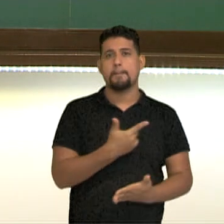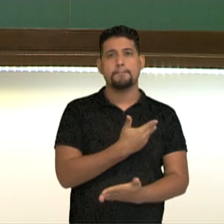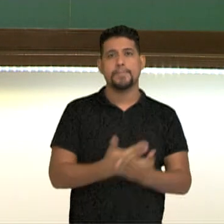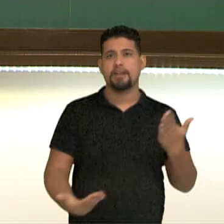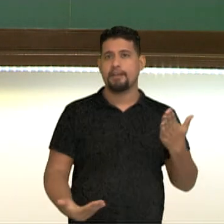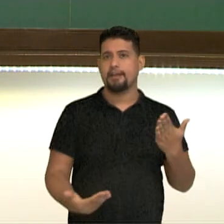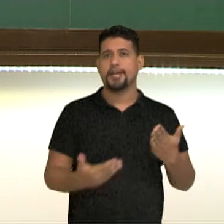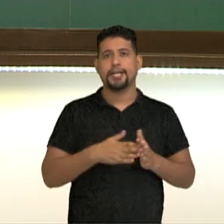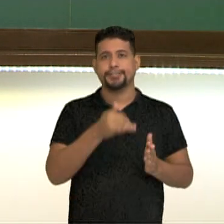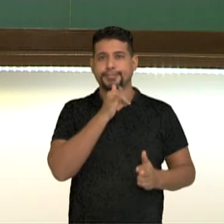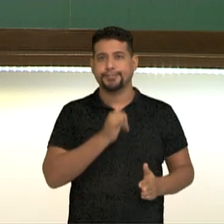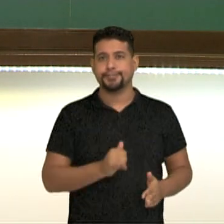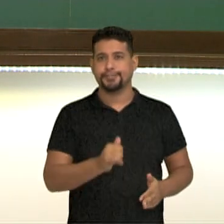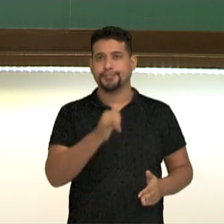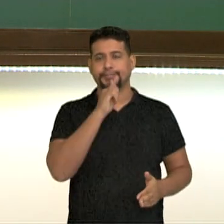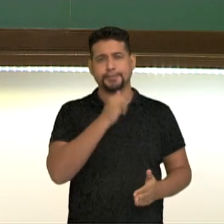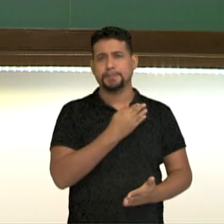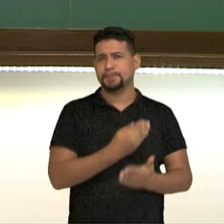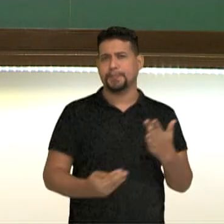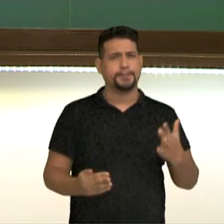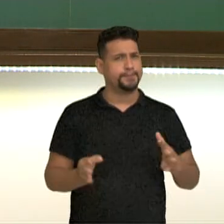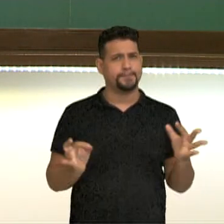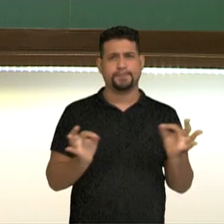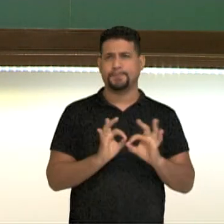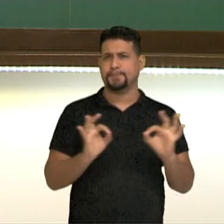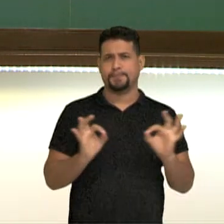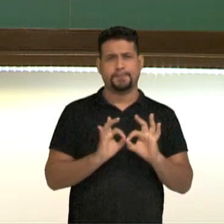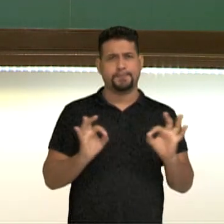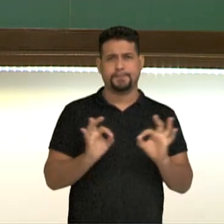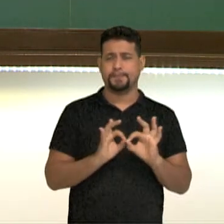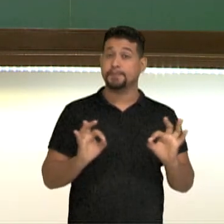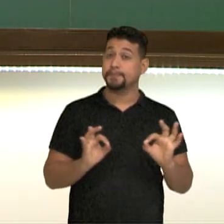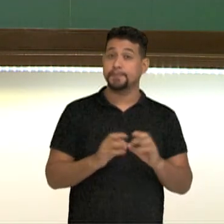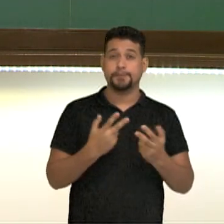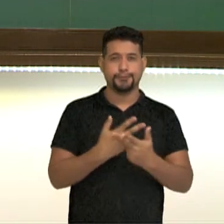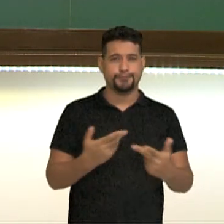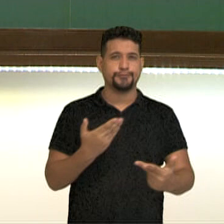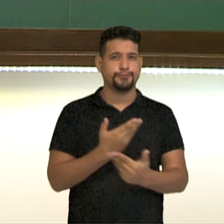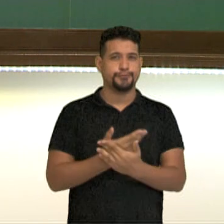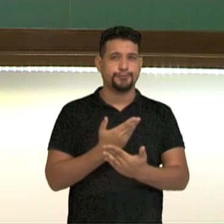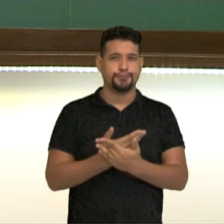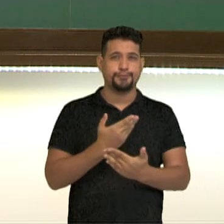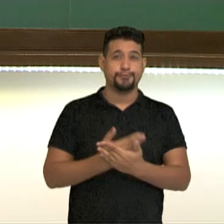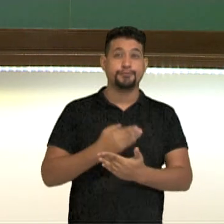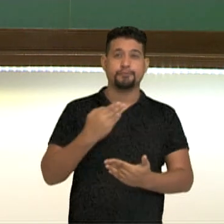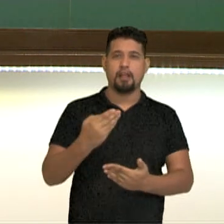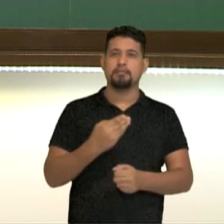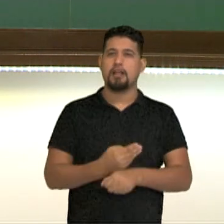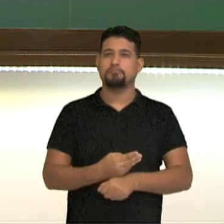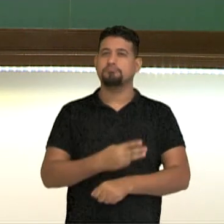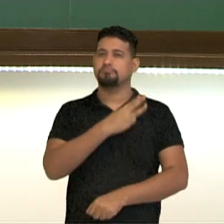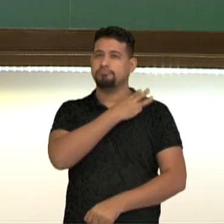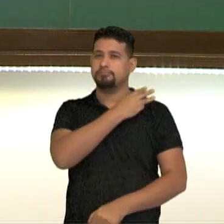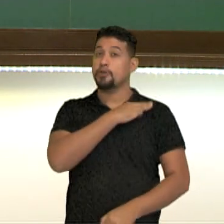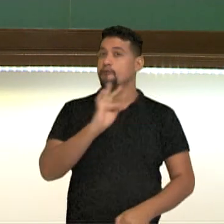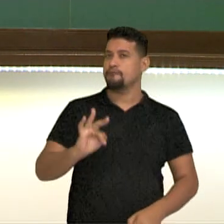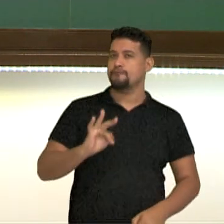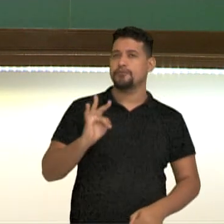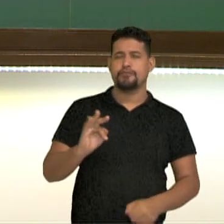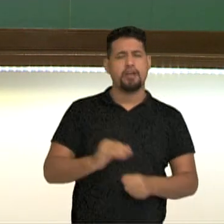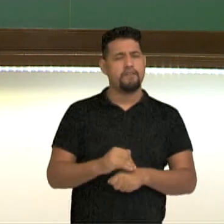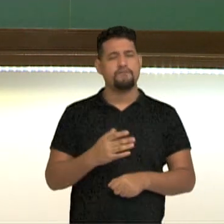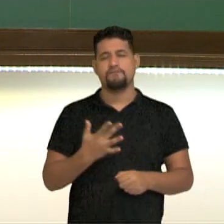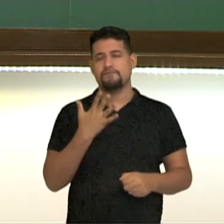de energia elétrica por efeito Joule, algo que você vai estudar lá na terceira série. Então ela passa com